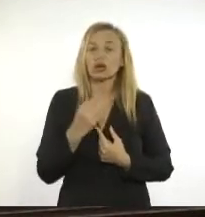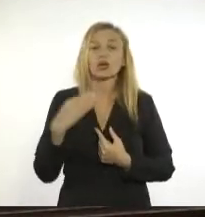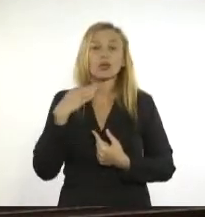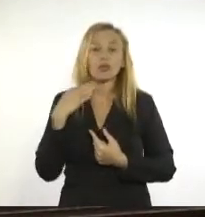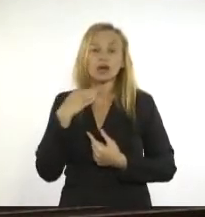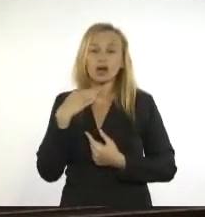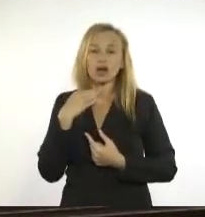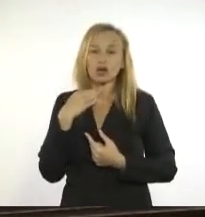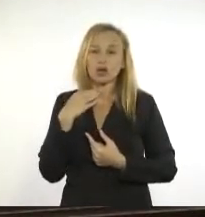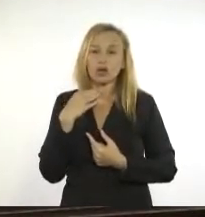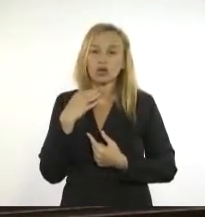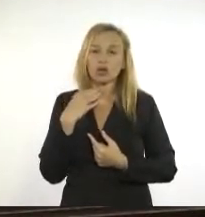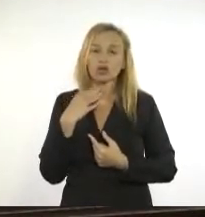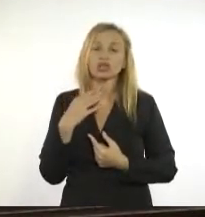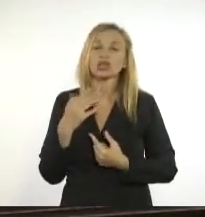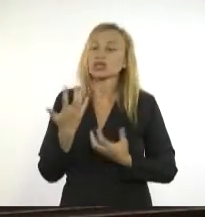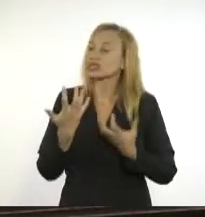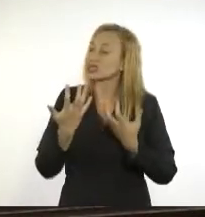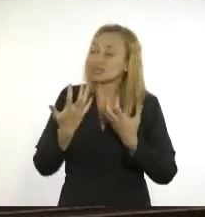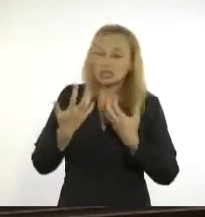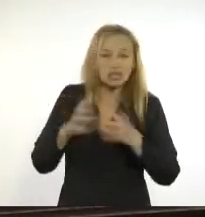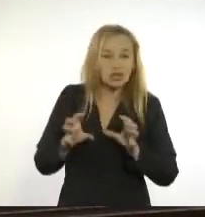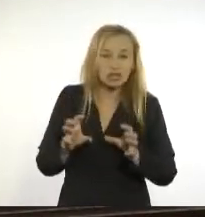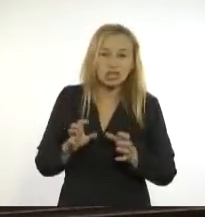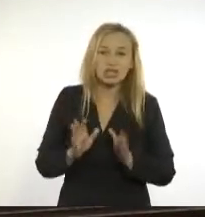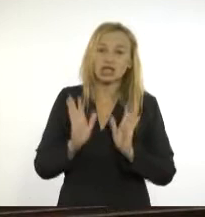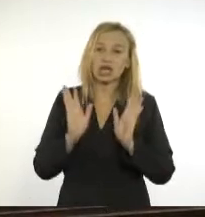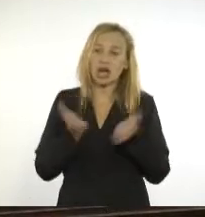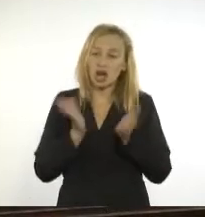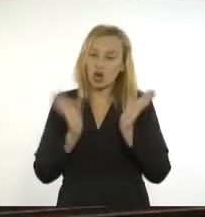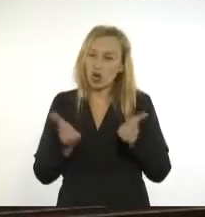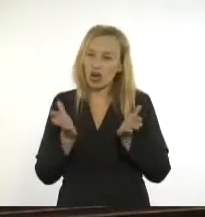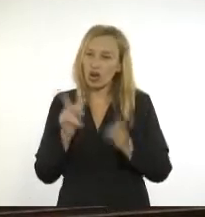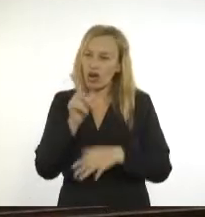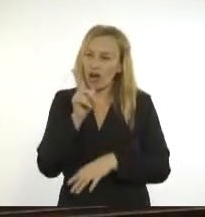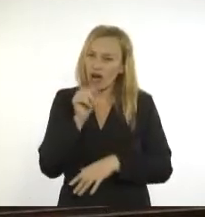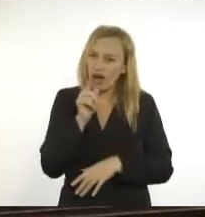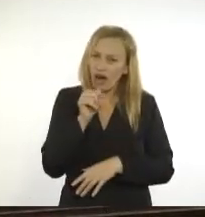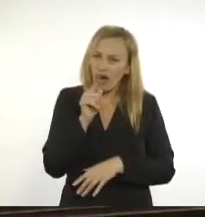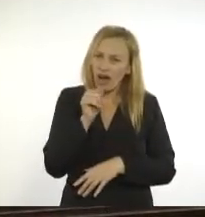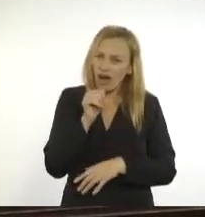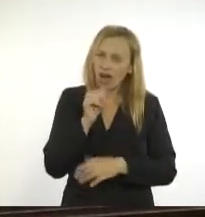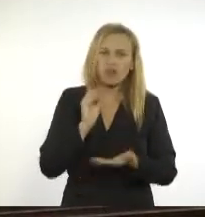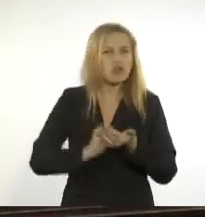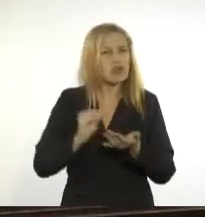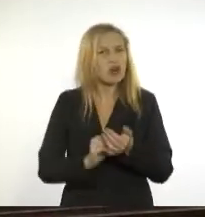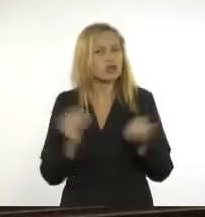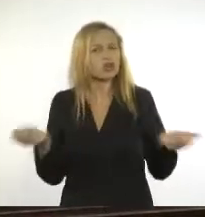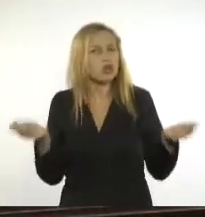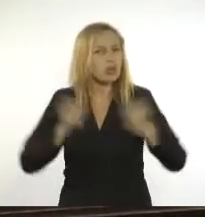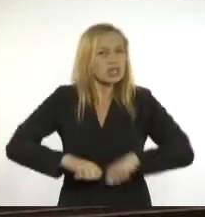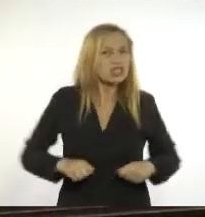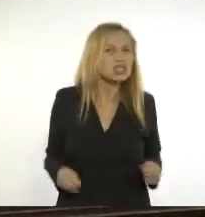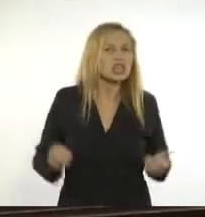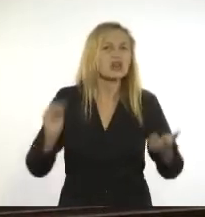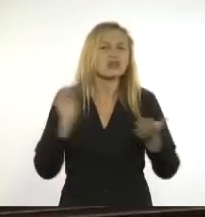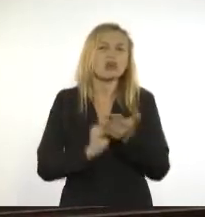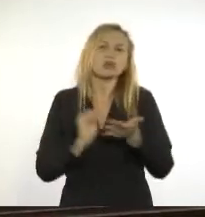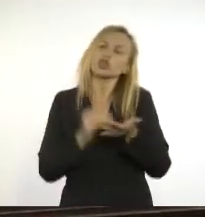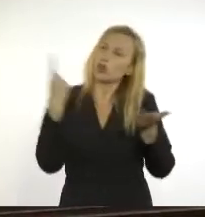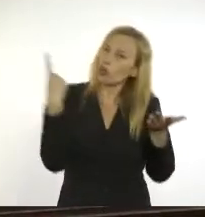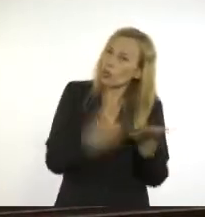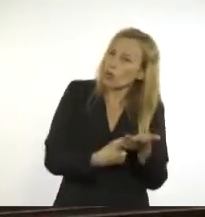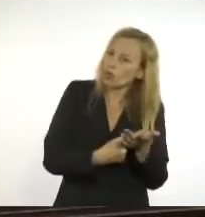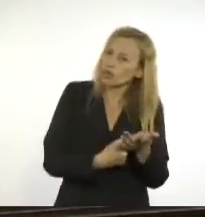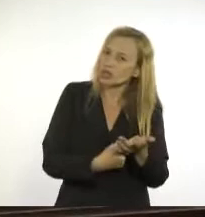não quis trocar as garantias, e agora a crise da água, que, a meu ver, mistura incompetência, descompromisso, incúria, com a